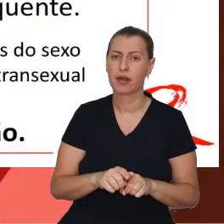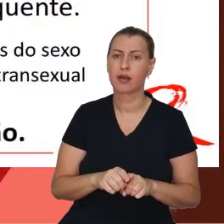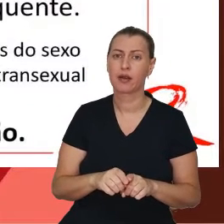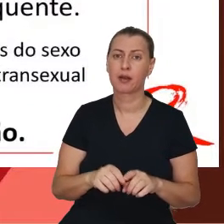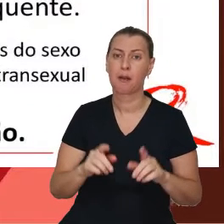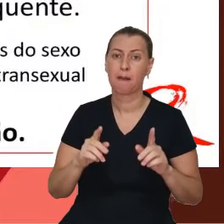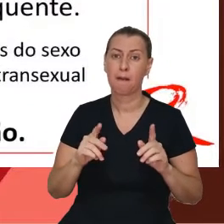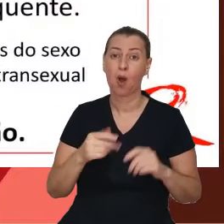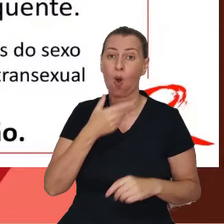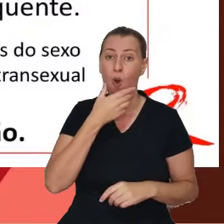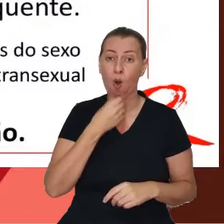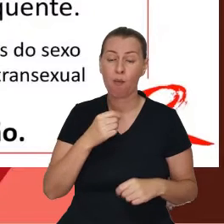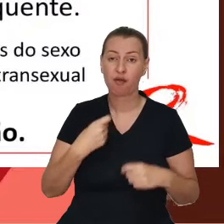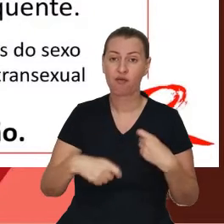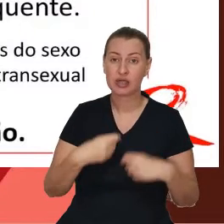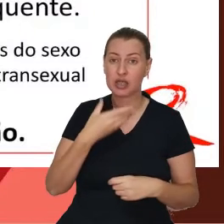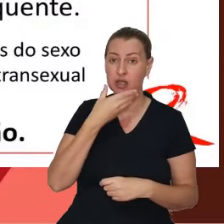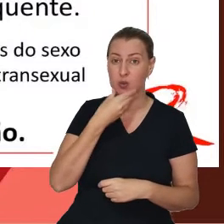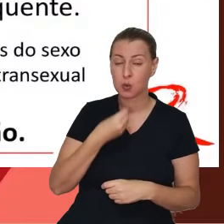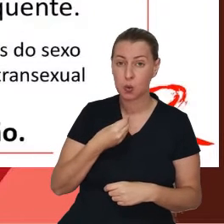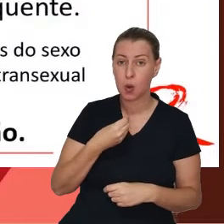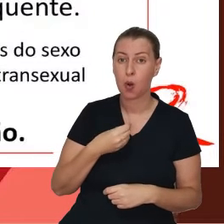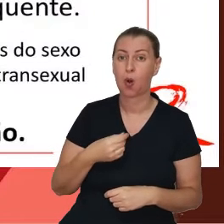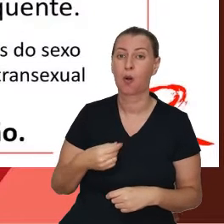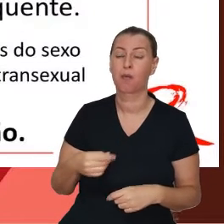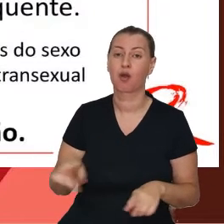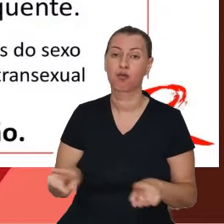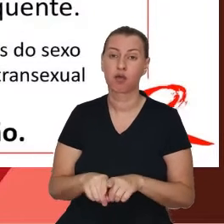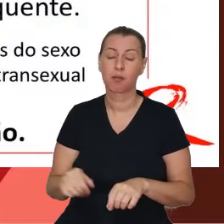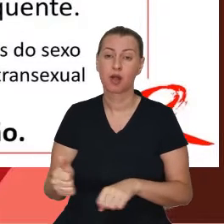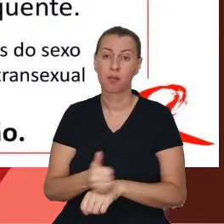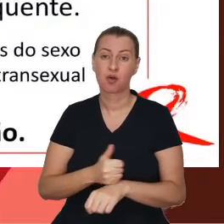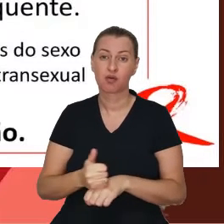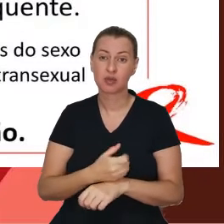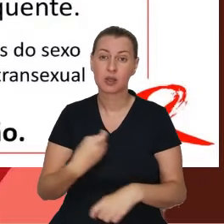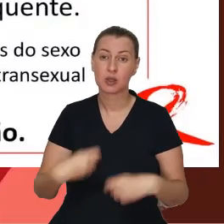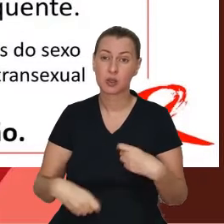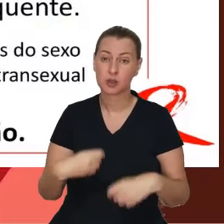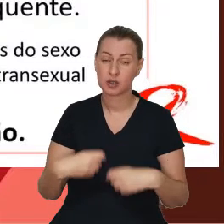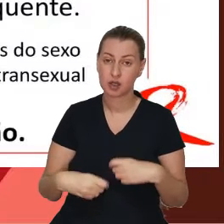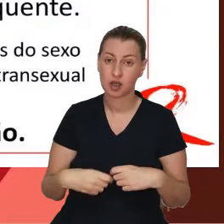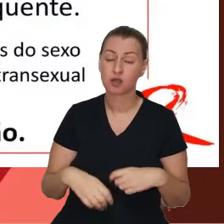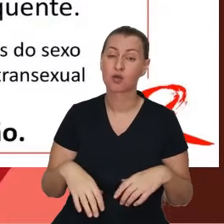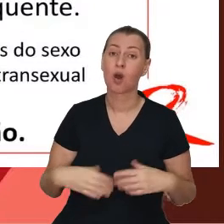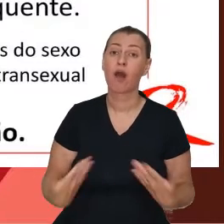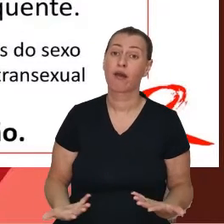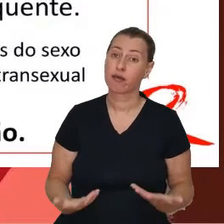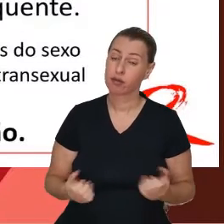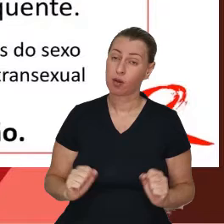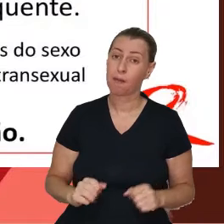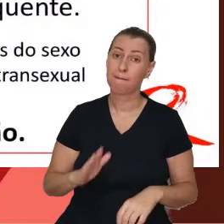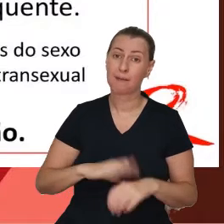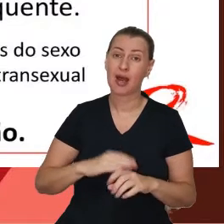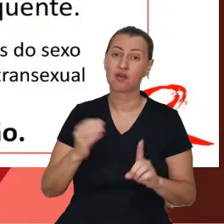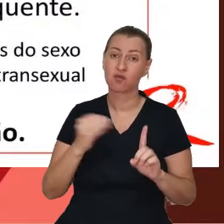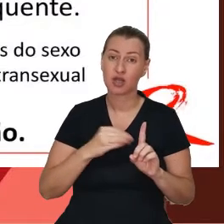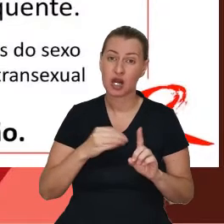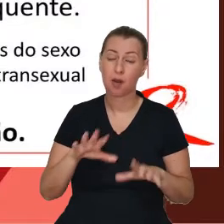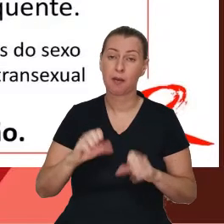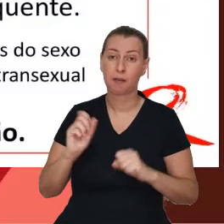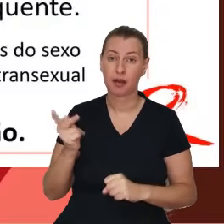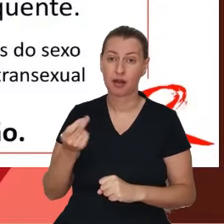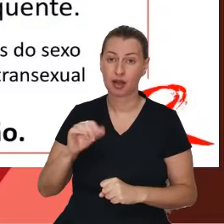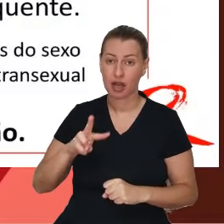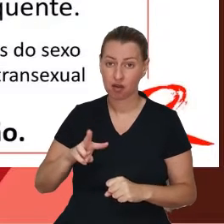transexual. Vale lembrar que essa medicação ela é compatível com amamentação e gestação, então traz uma